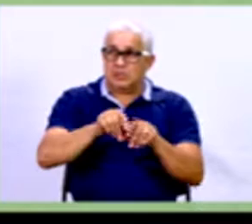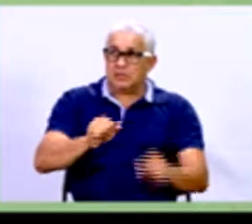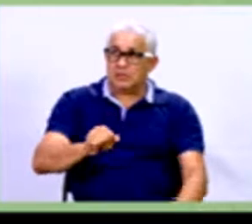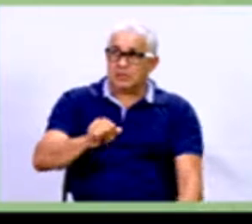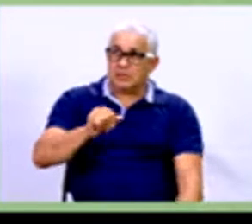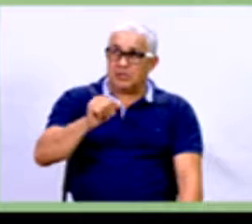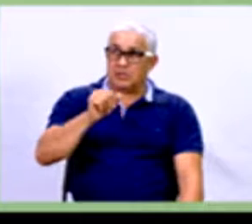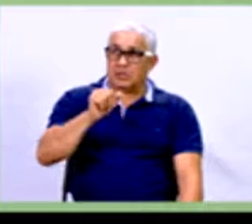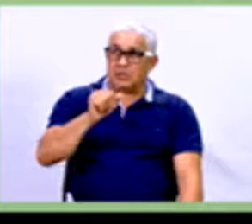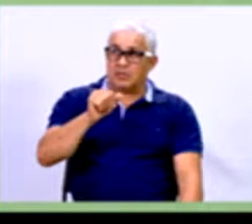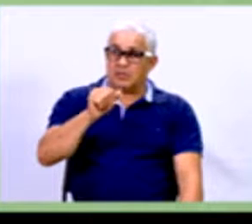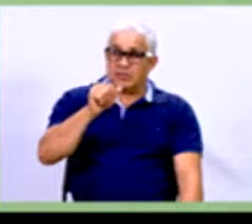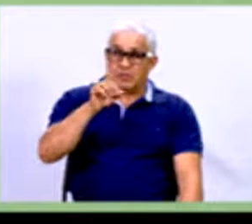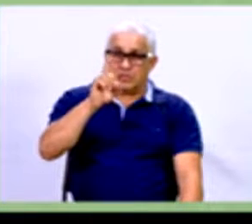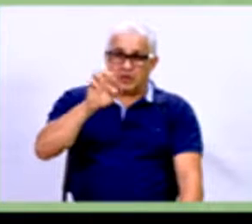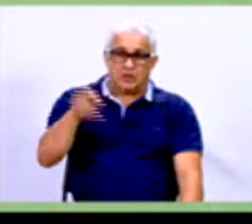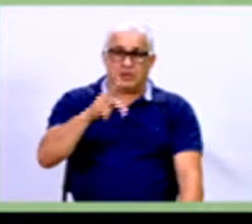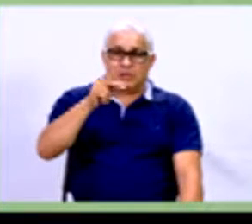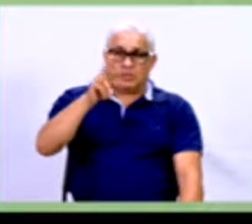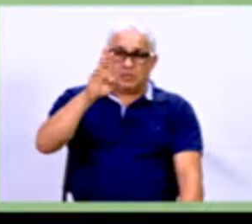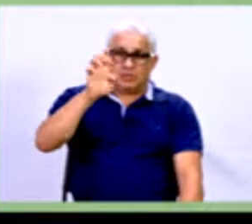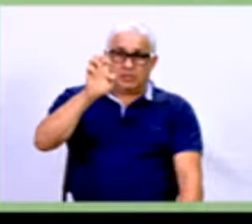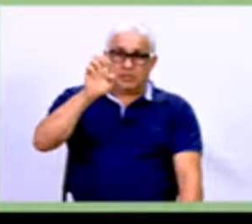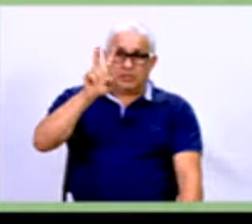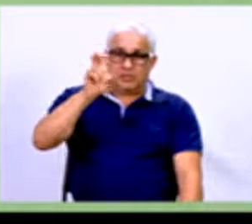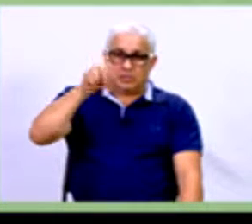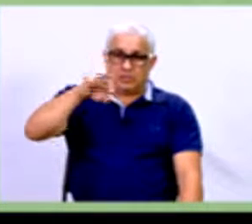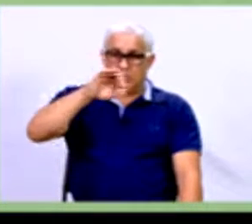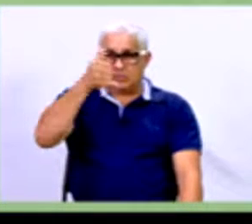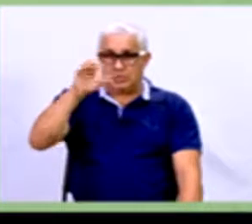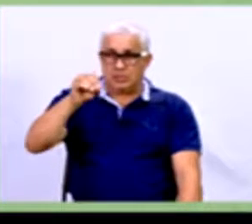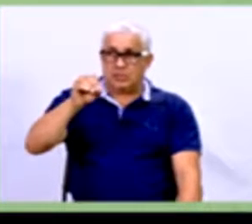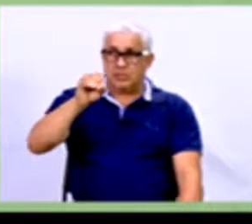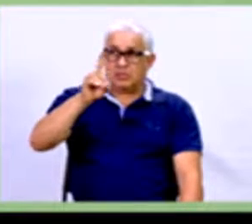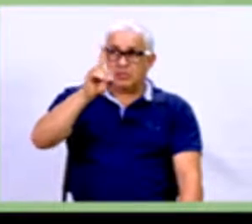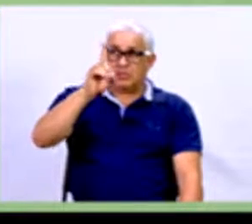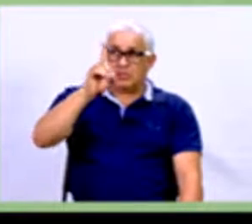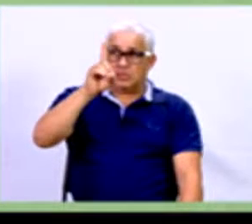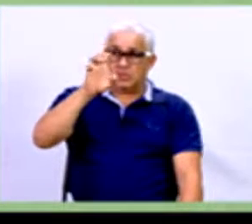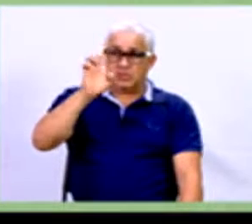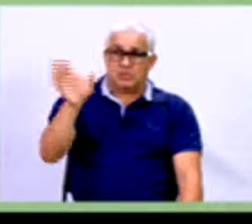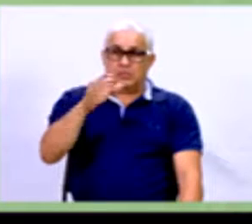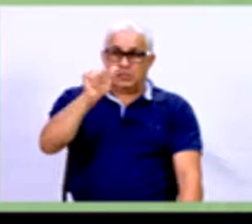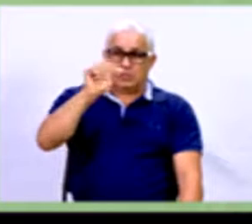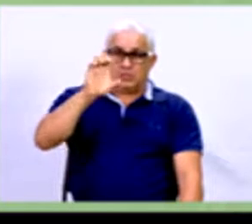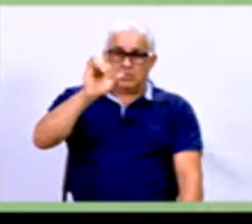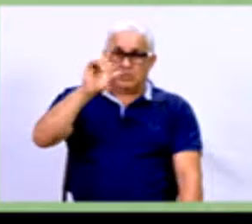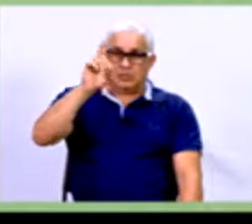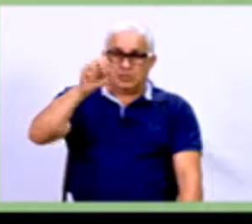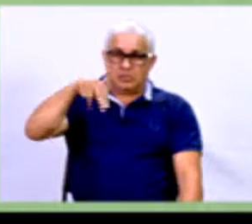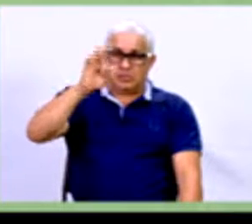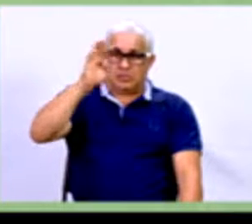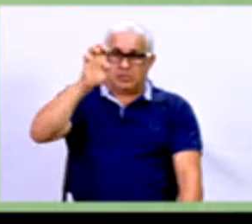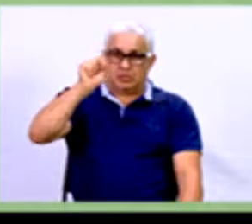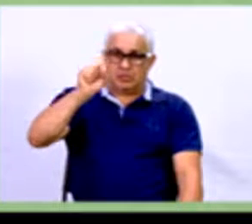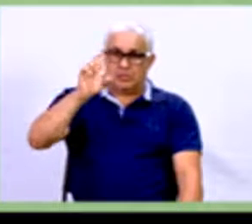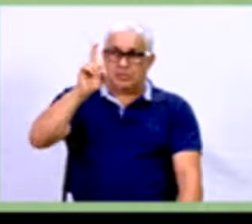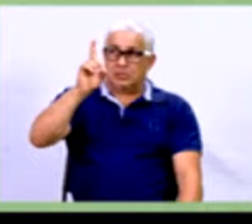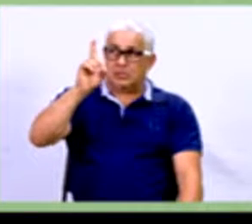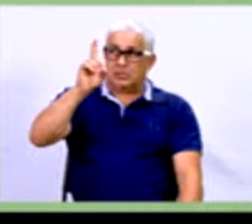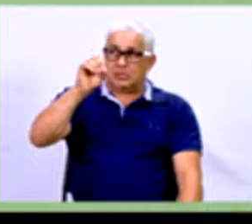interno, porque trata daquelas pessoas de dentro da empresa, ok?